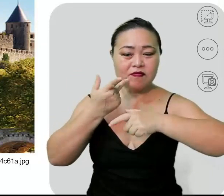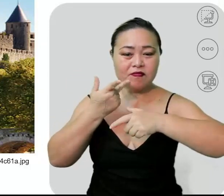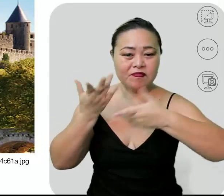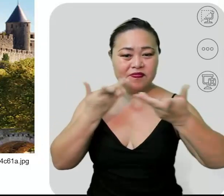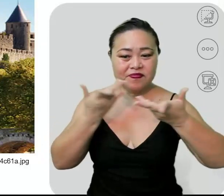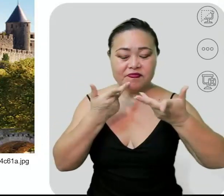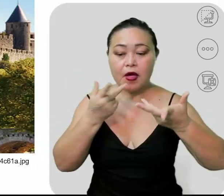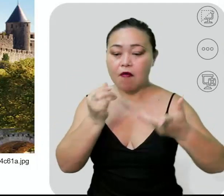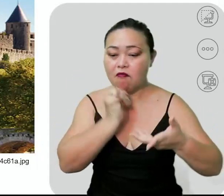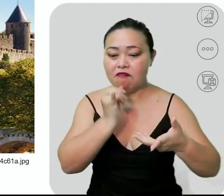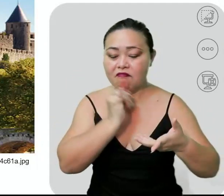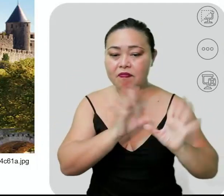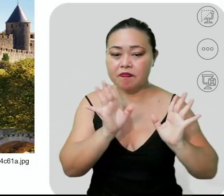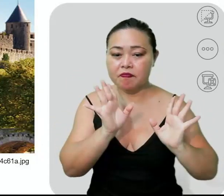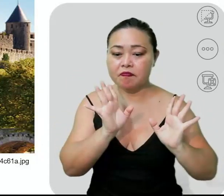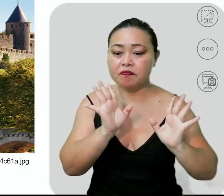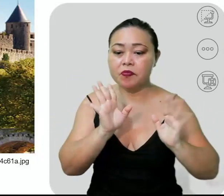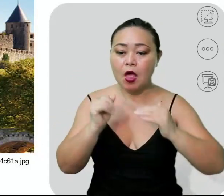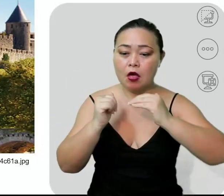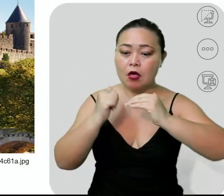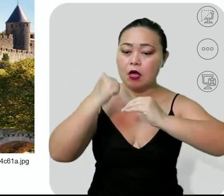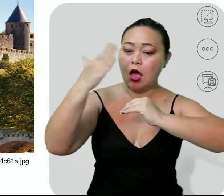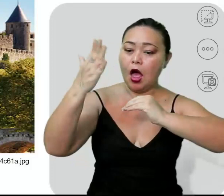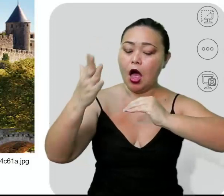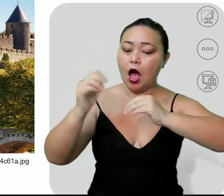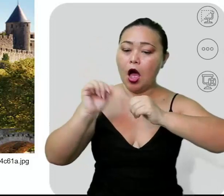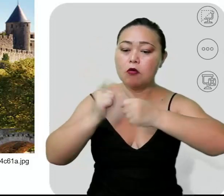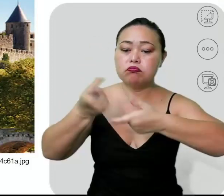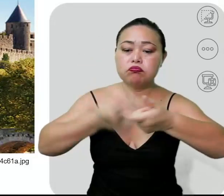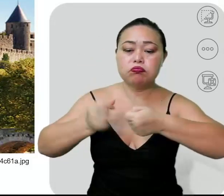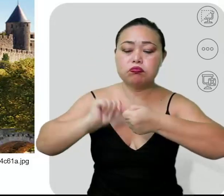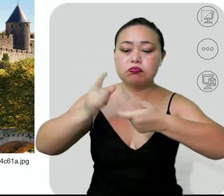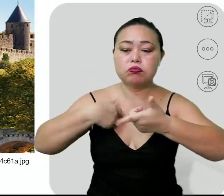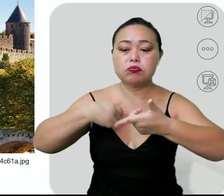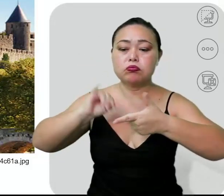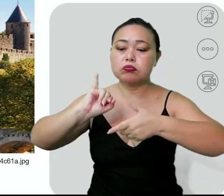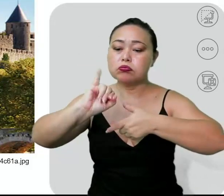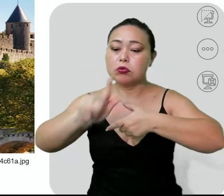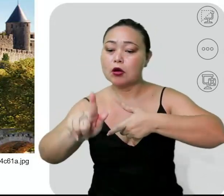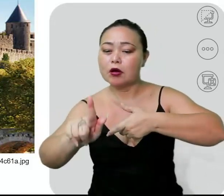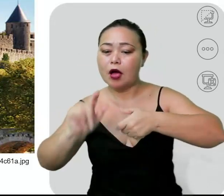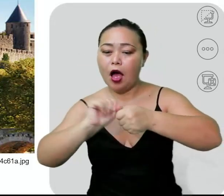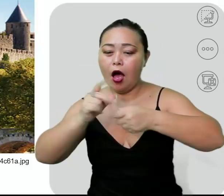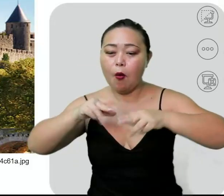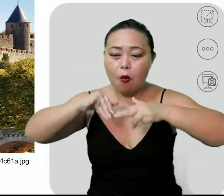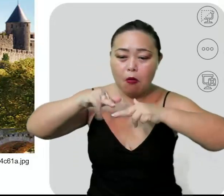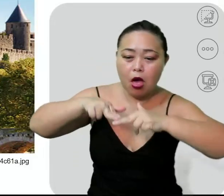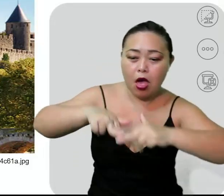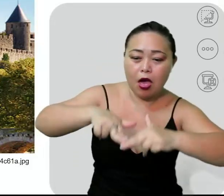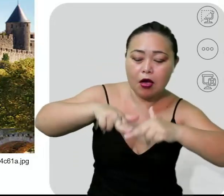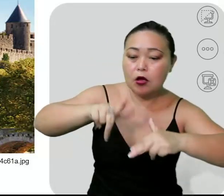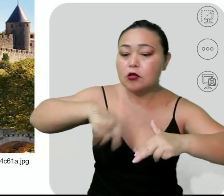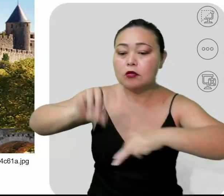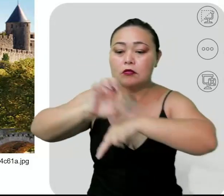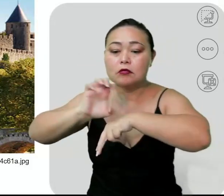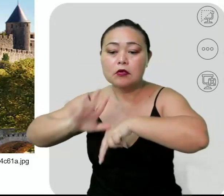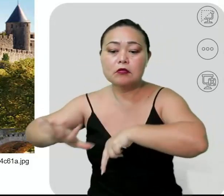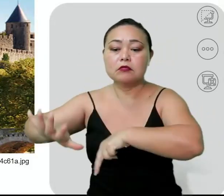dar um exemplo. Altos comerciantes, os irmãos Gonçalves, top das galáxias, tem todo o estado,